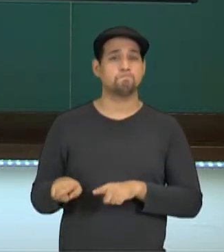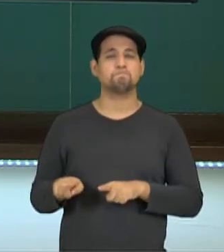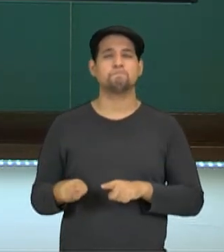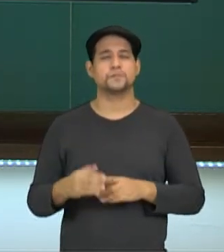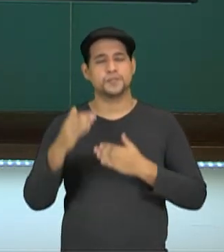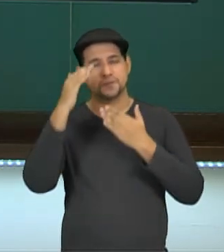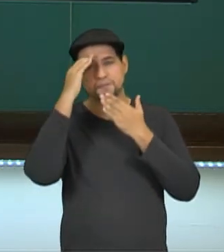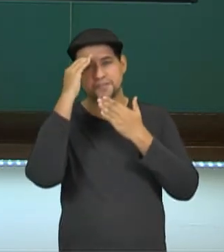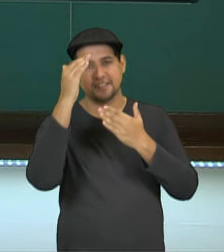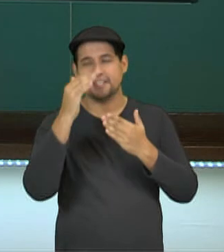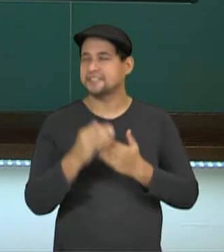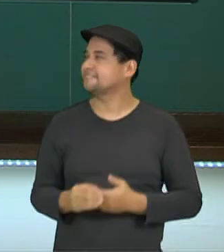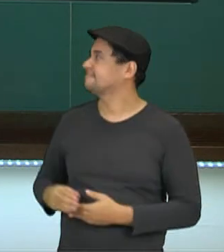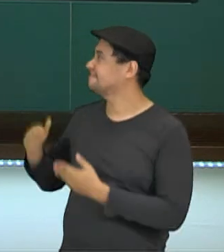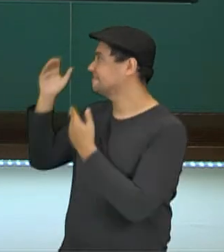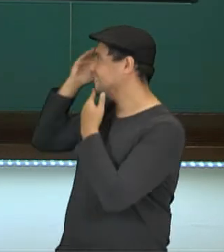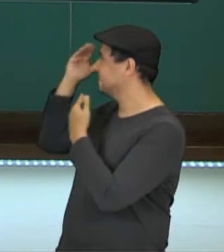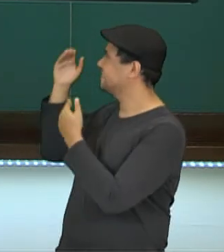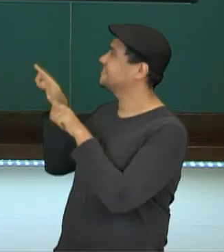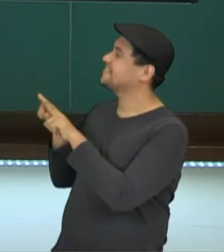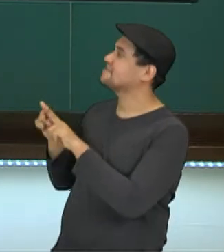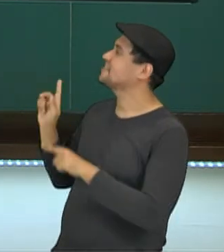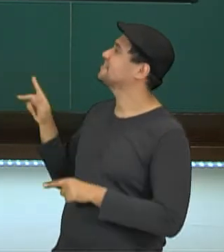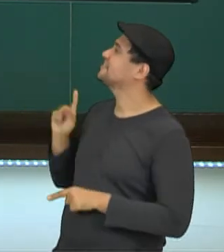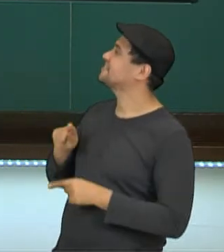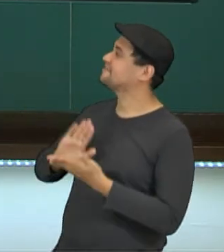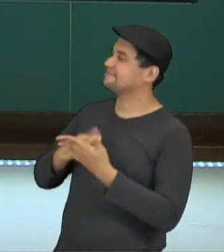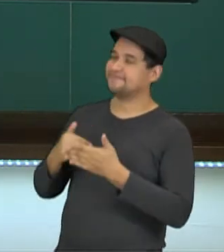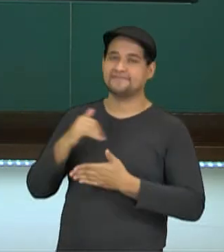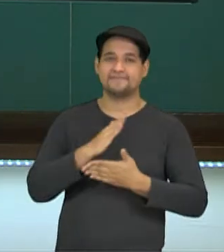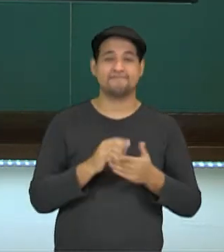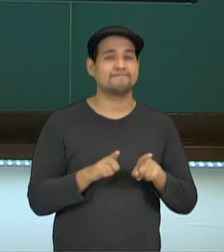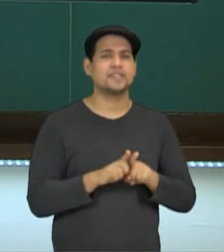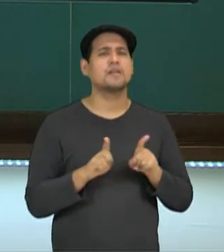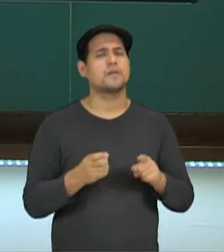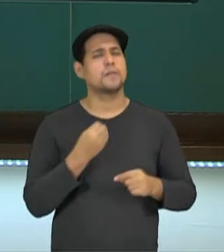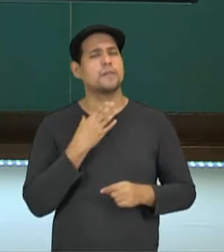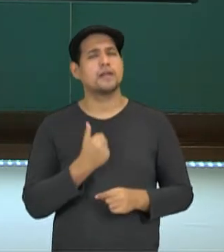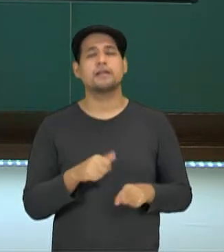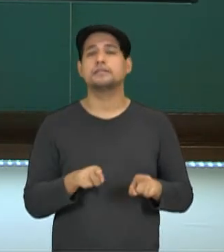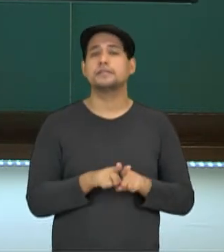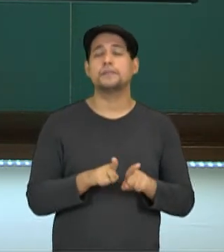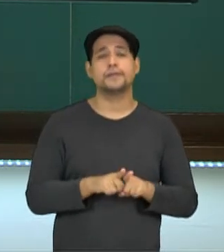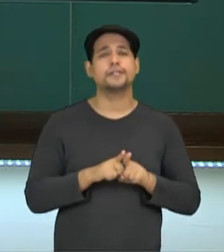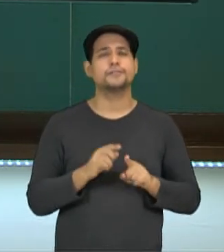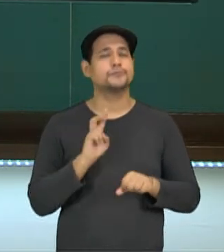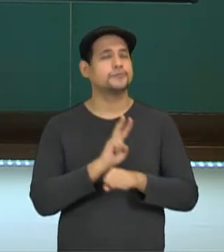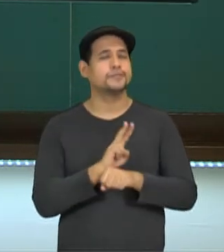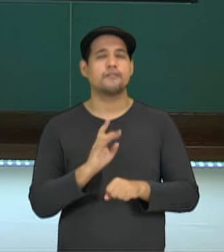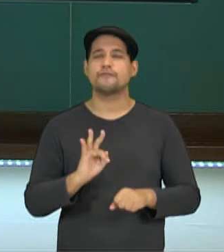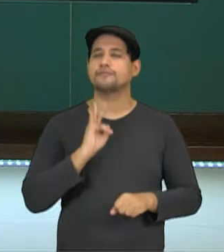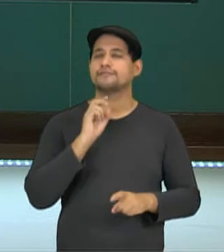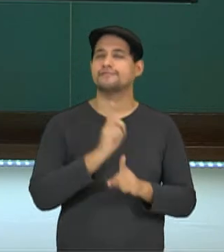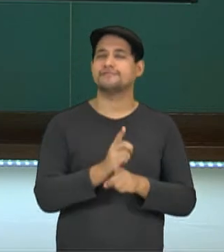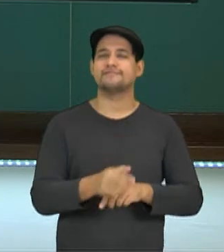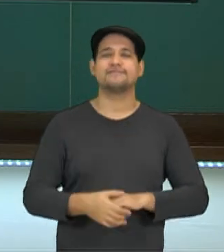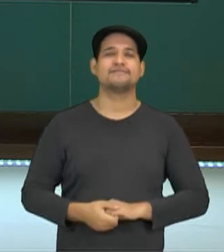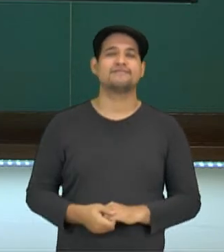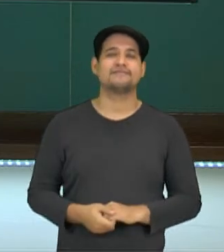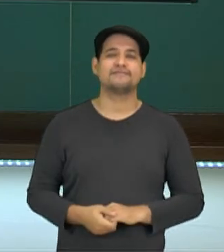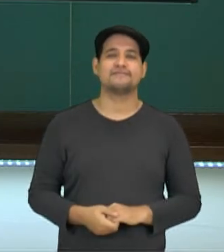Galera, obrigado. Kelvin, obrigado por ser nosso tradutor dessa aula. Fiquem bem, se cuidem e até a próxima.